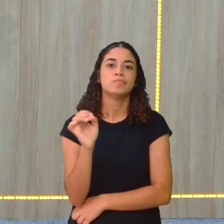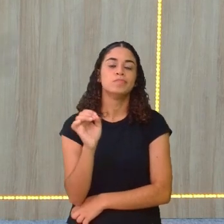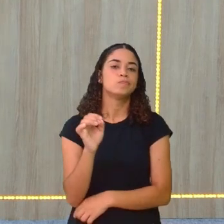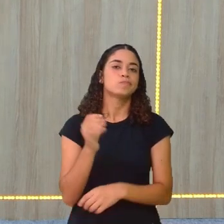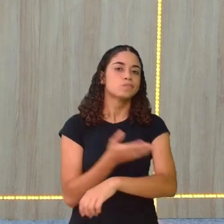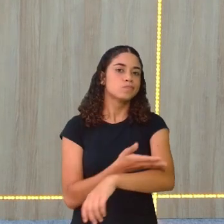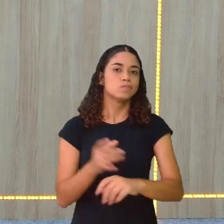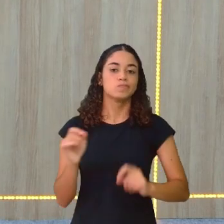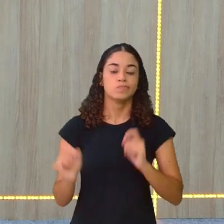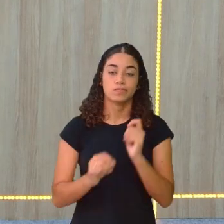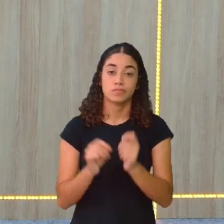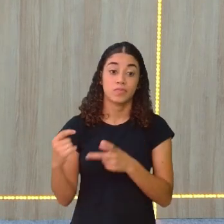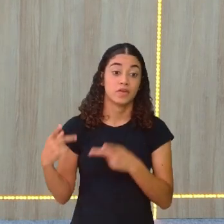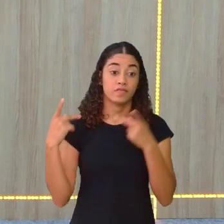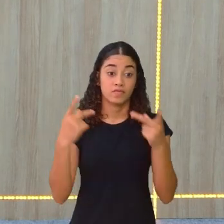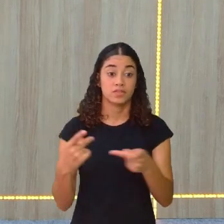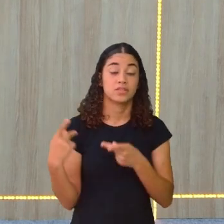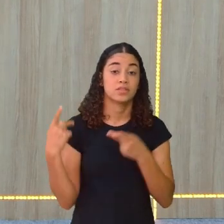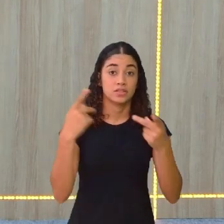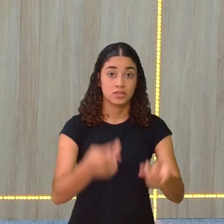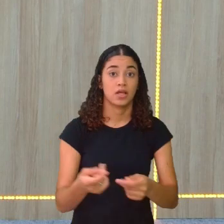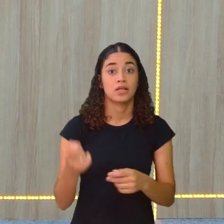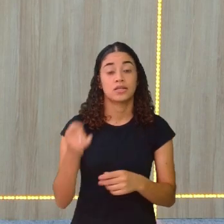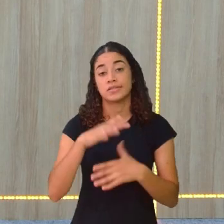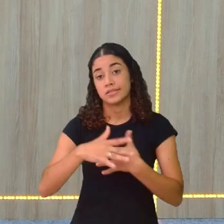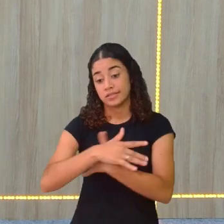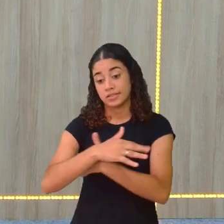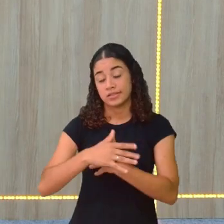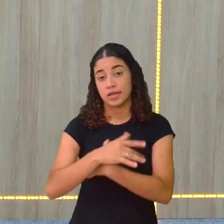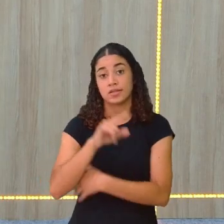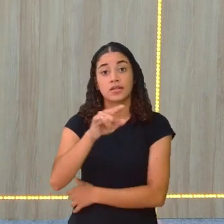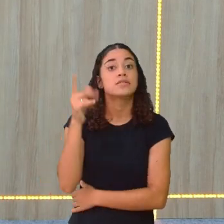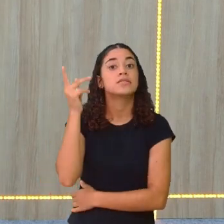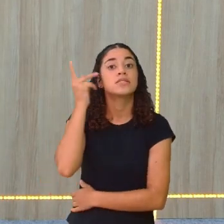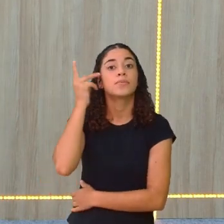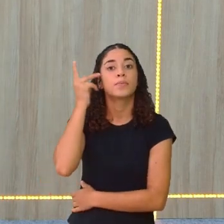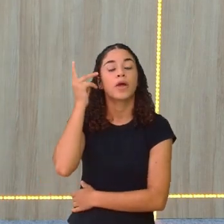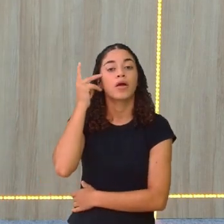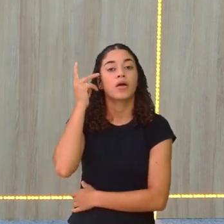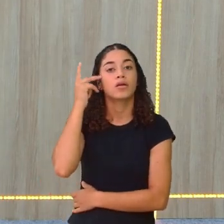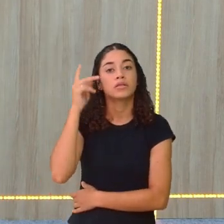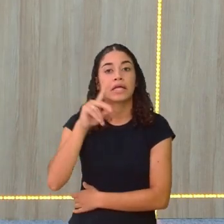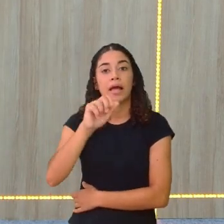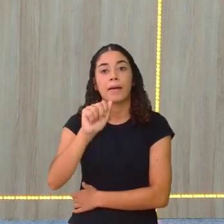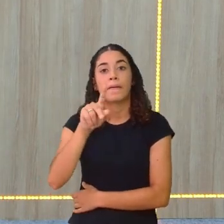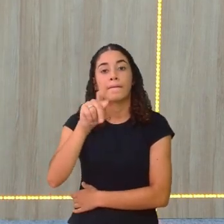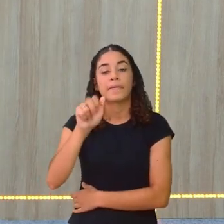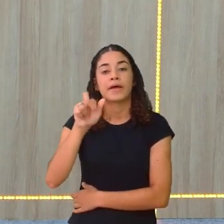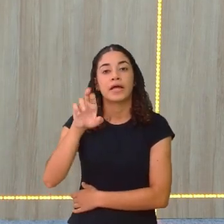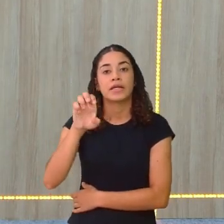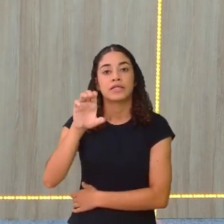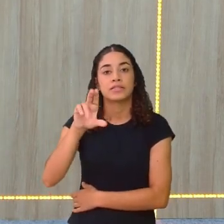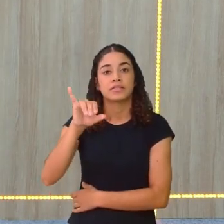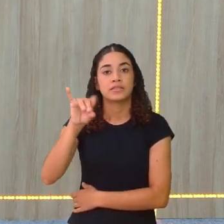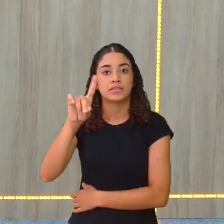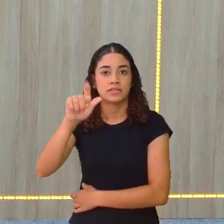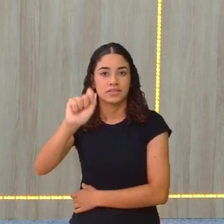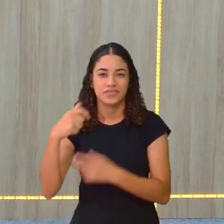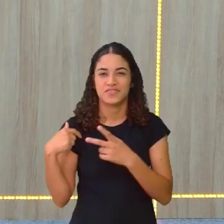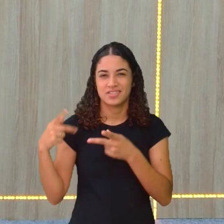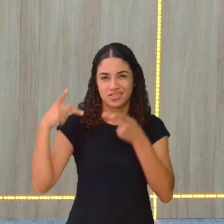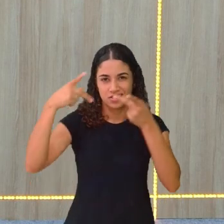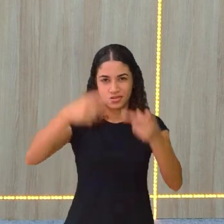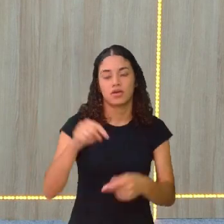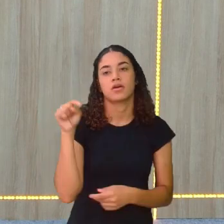costumam peregrinar para a cidade de Aparecida, lá em São Paulo, né, para visitar a Basílica de Aparecida,